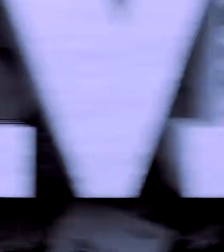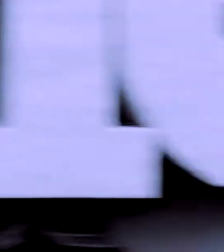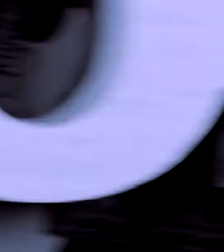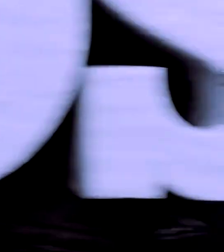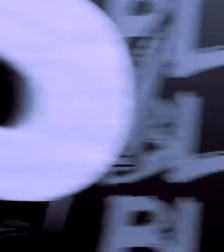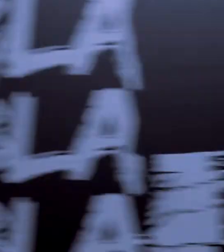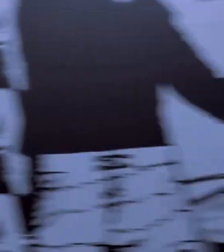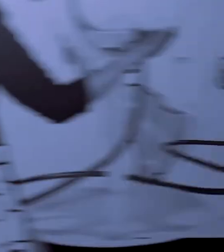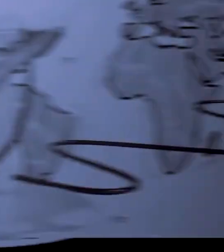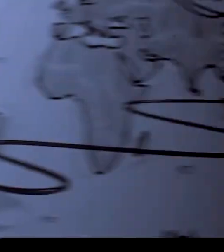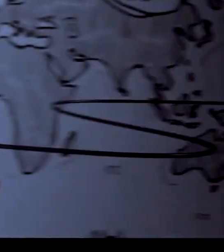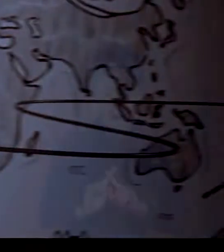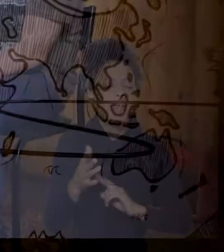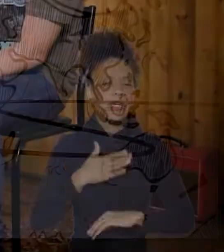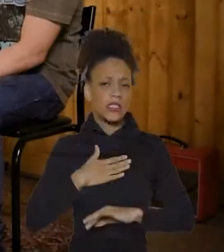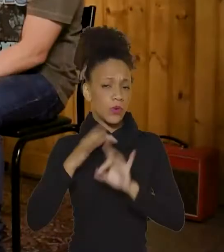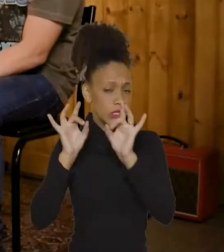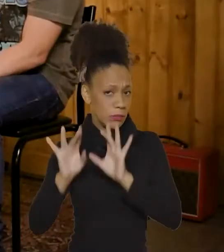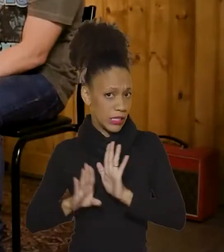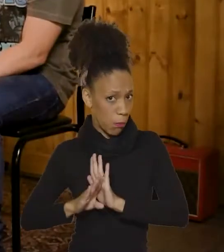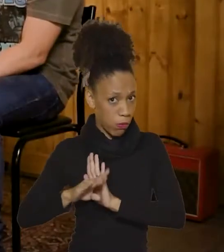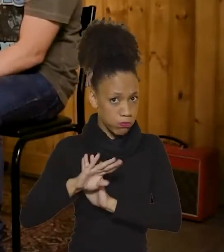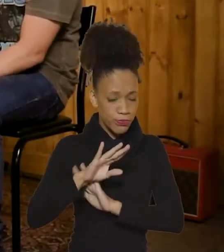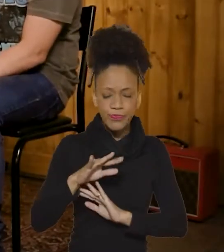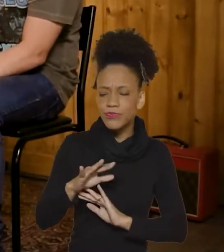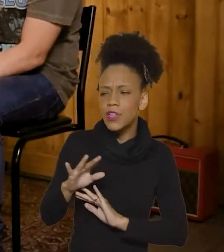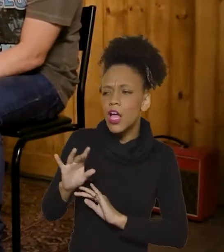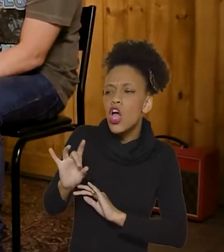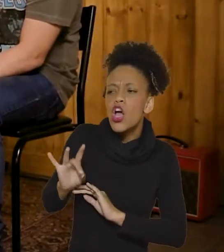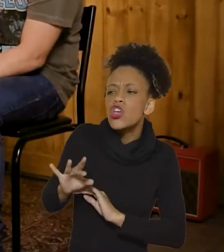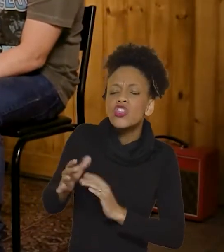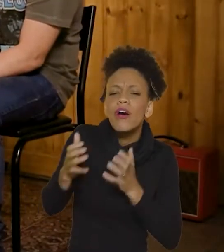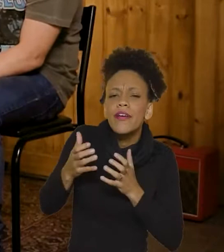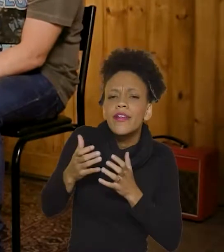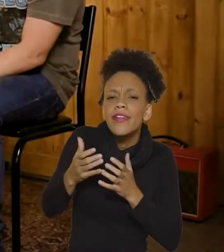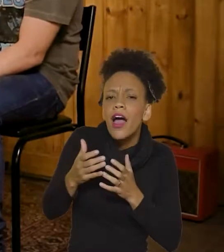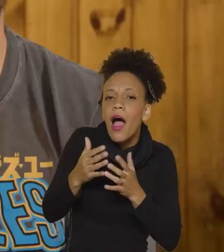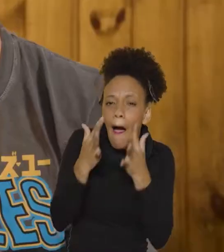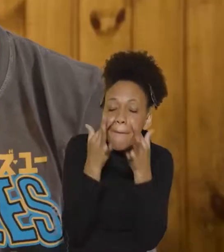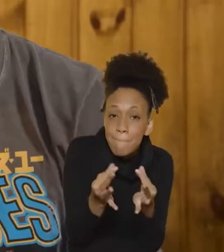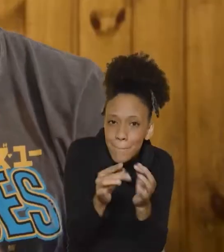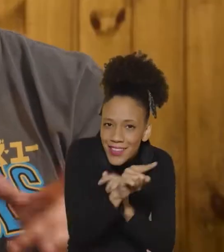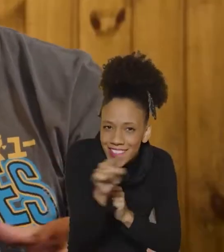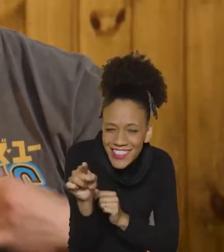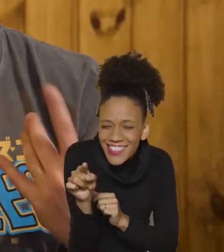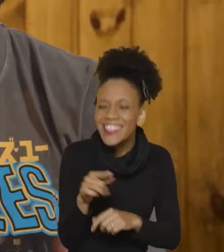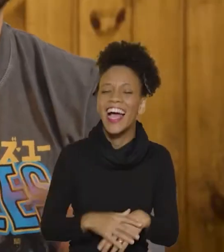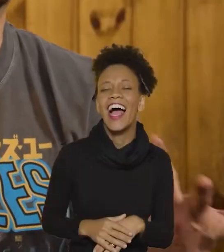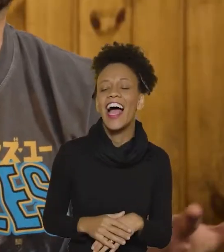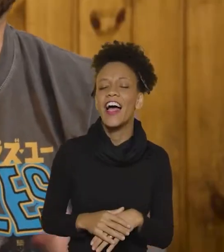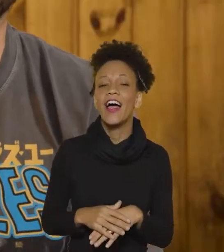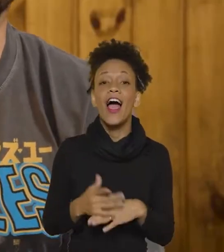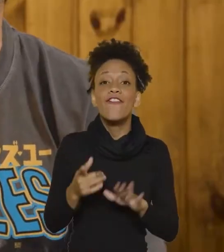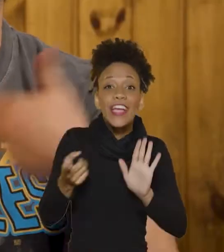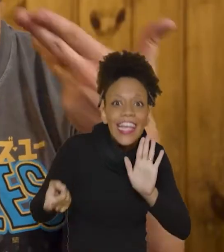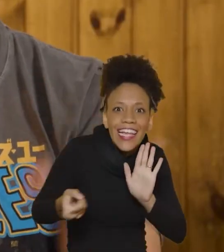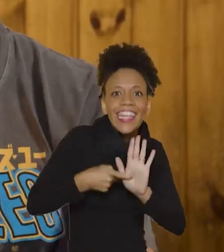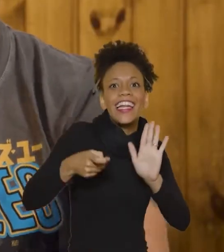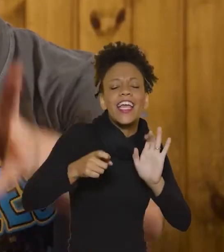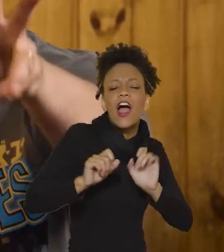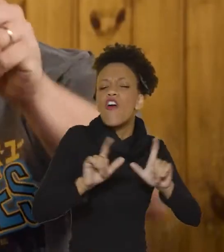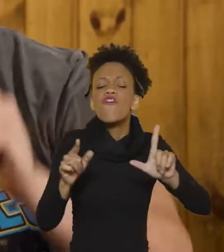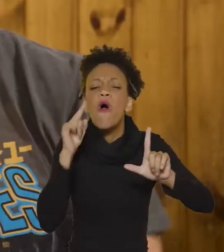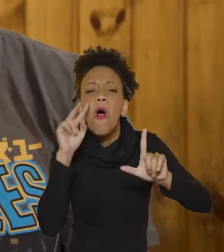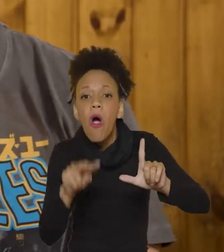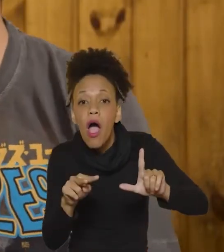e eu já posso eu só quero aprender a atenção do pessoal vou explicar agora quem é você porque só falo clicar